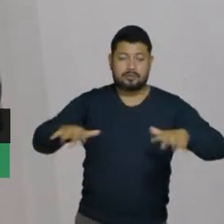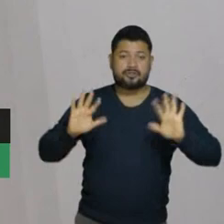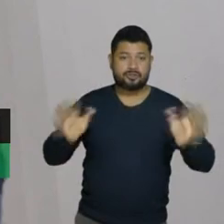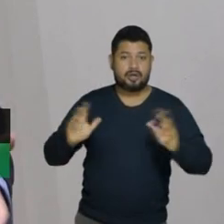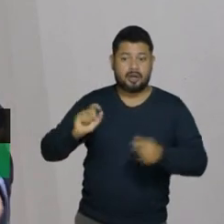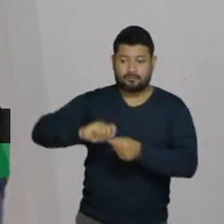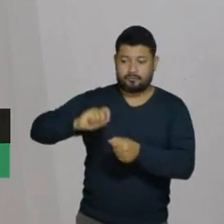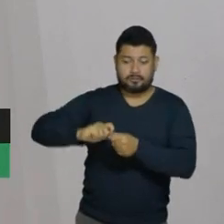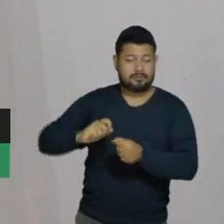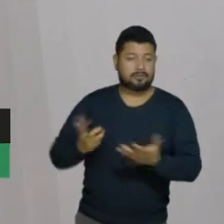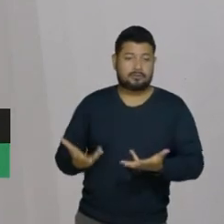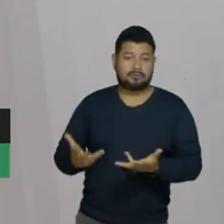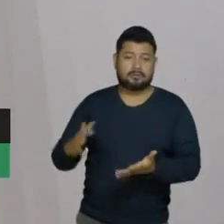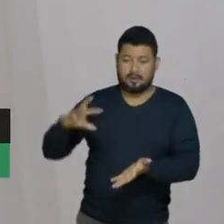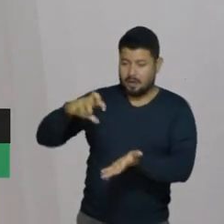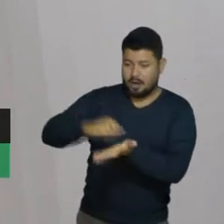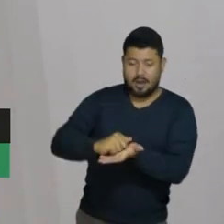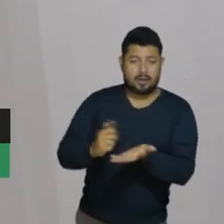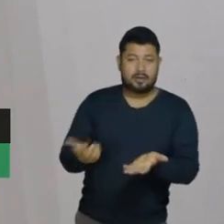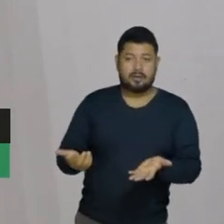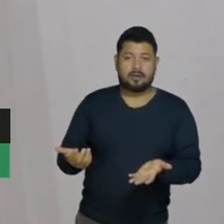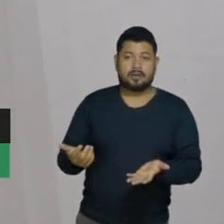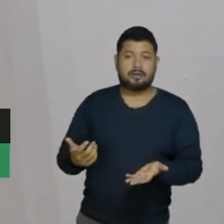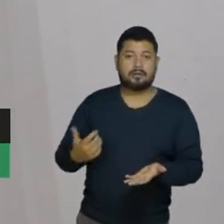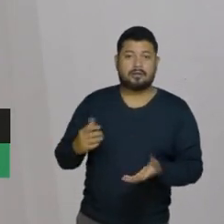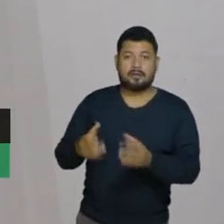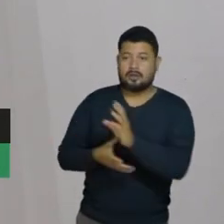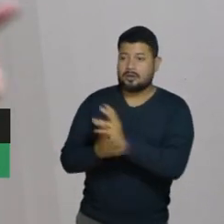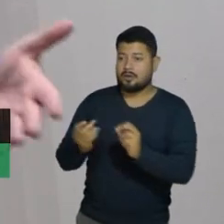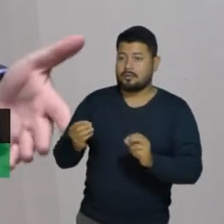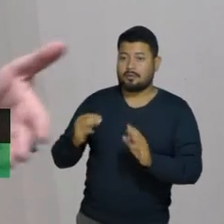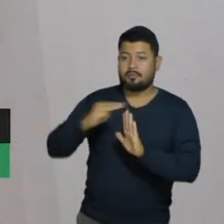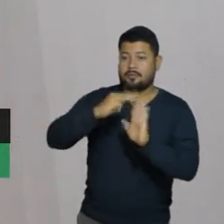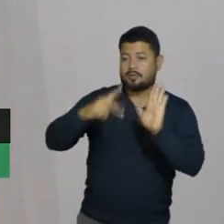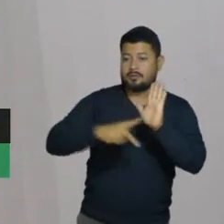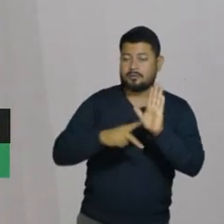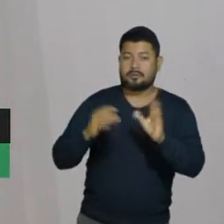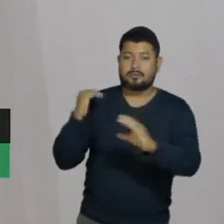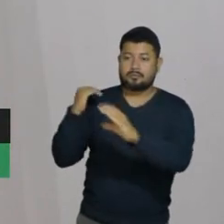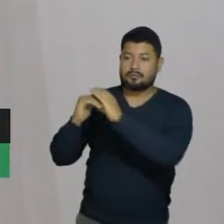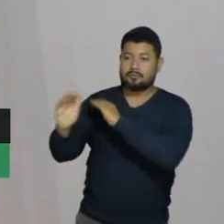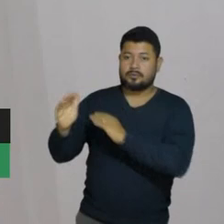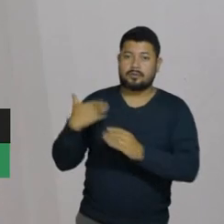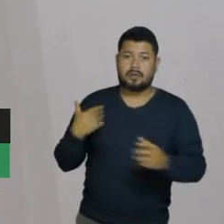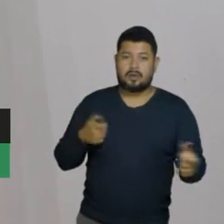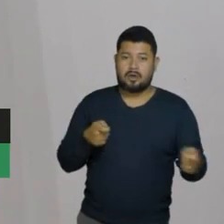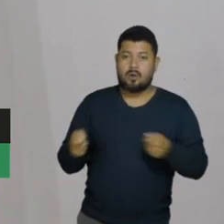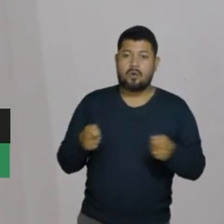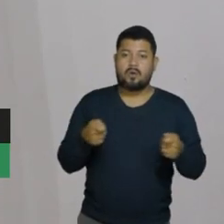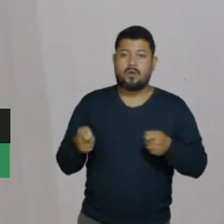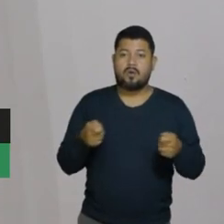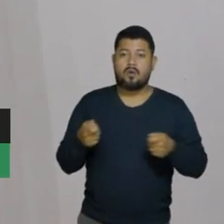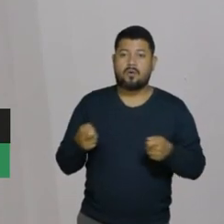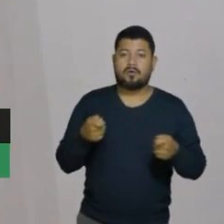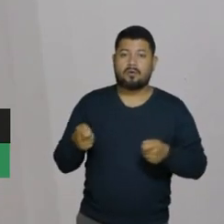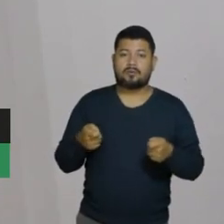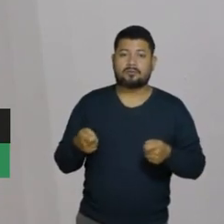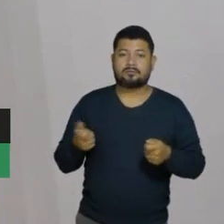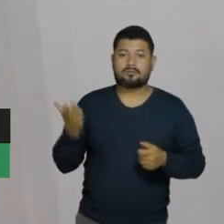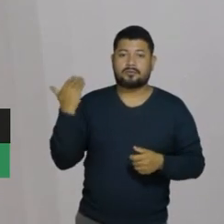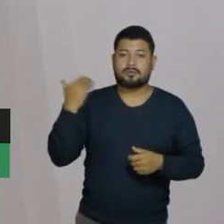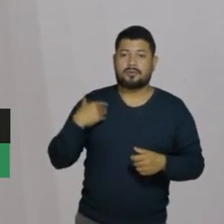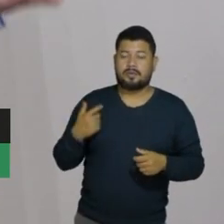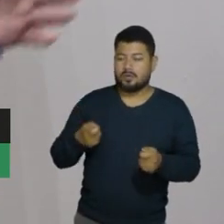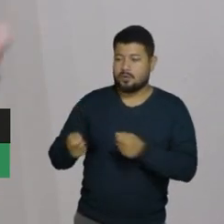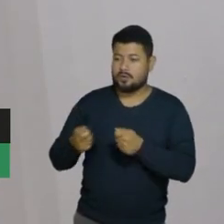copiar. Só mandar uma medida provisória para o Congresso Nacional e começar a economizar, porque na época foi economizado de um lado